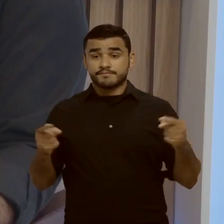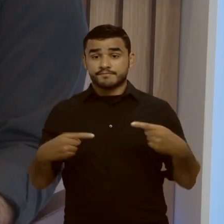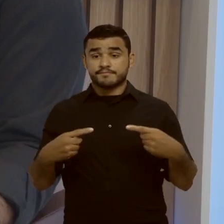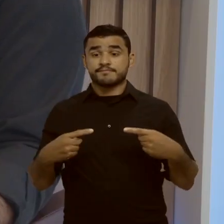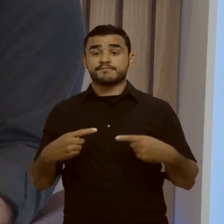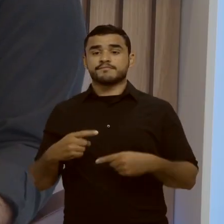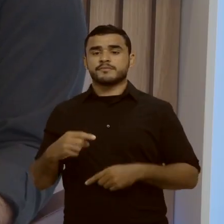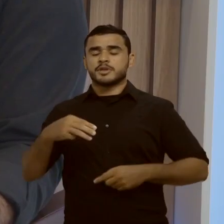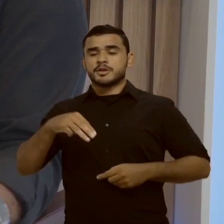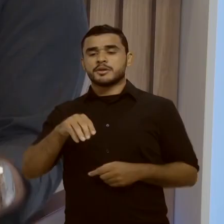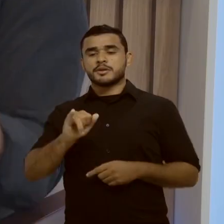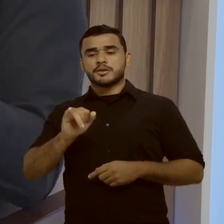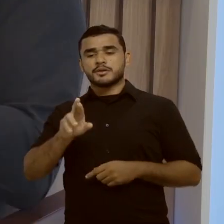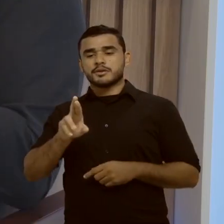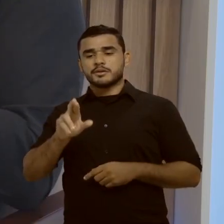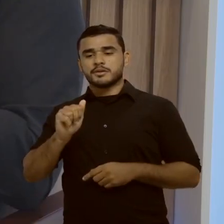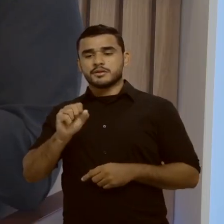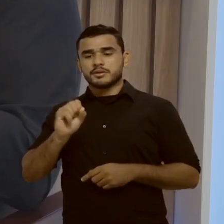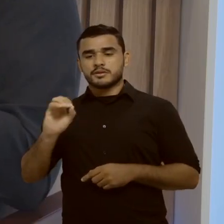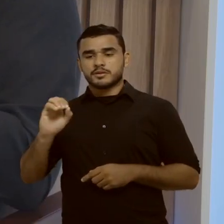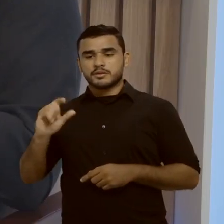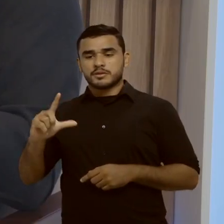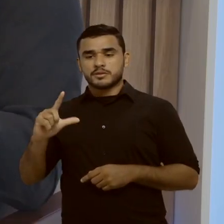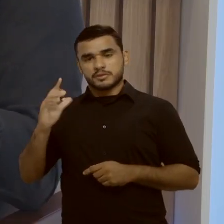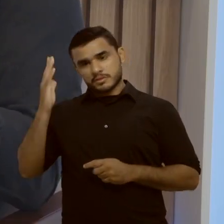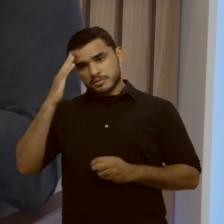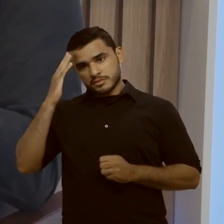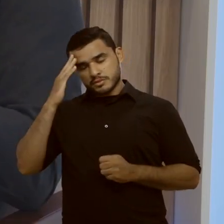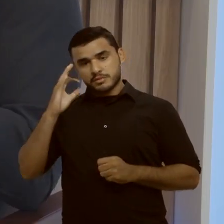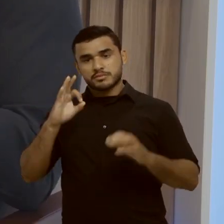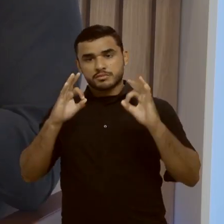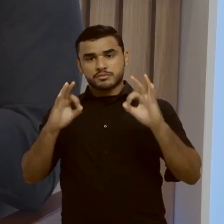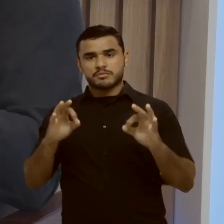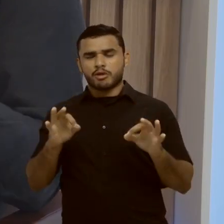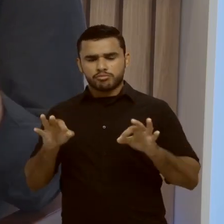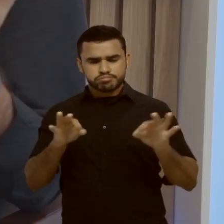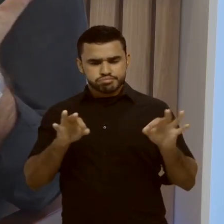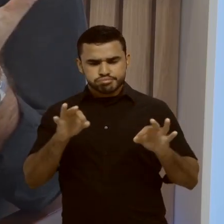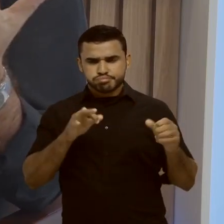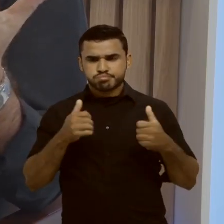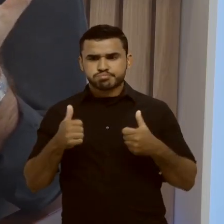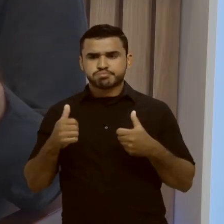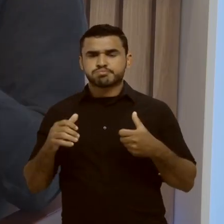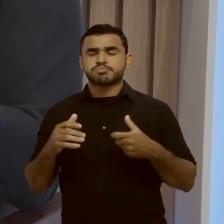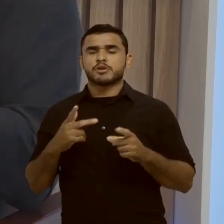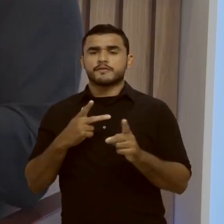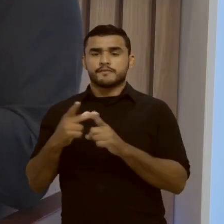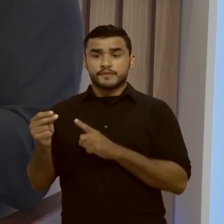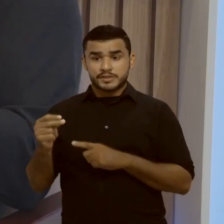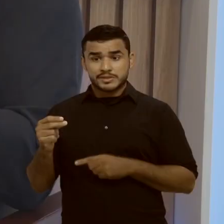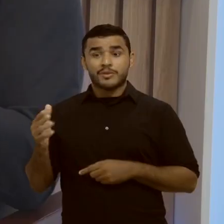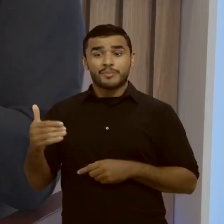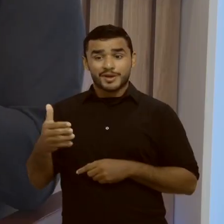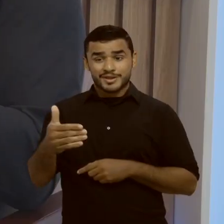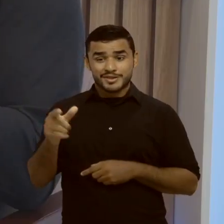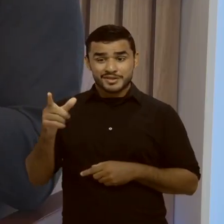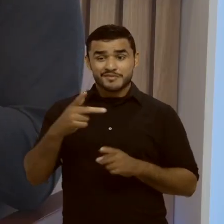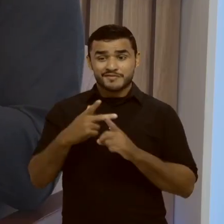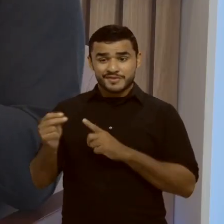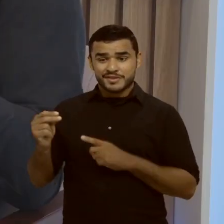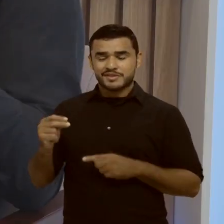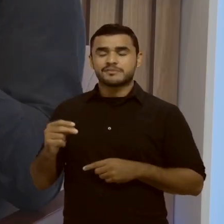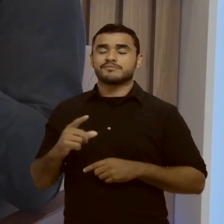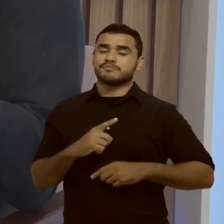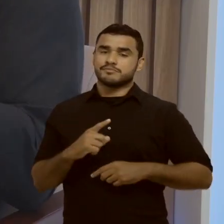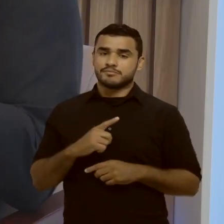Mirassol, que vem num ascendente espetacular, um time super organizado, venceu o Santos, inclusive, neste final de semana, o